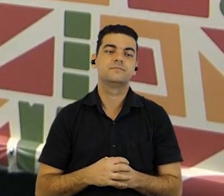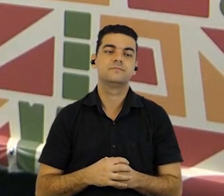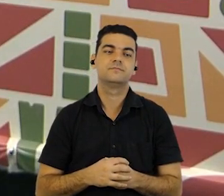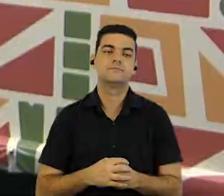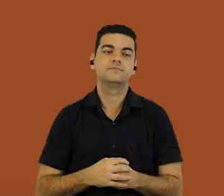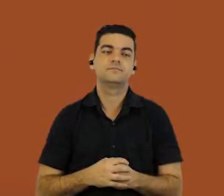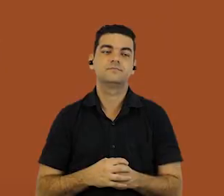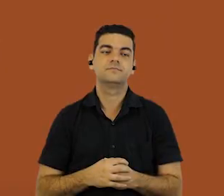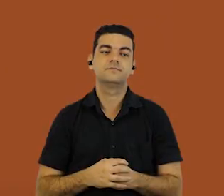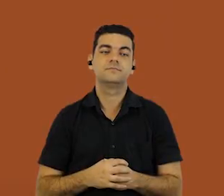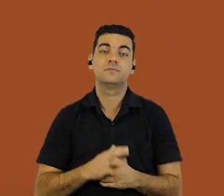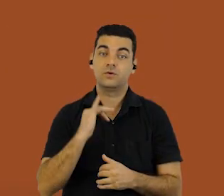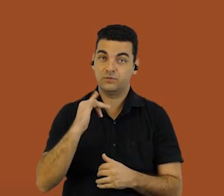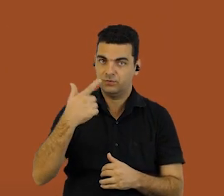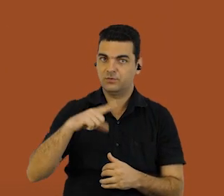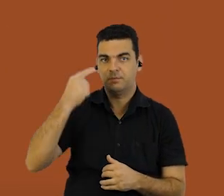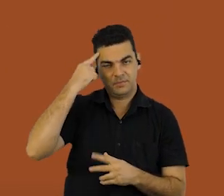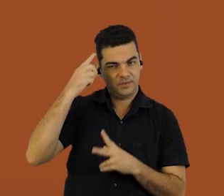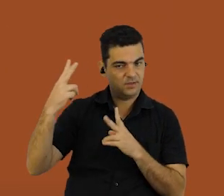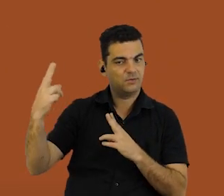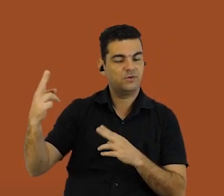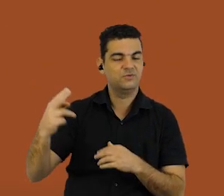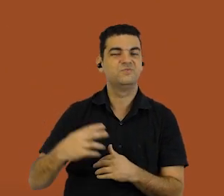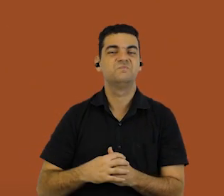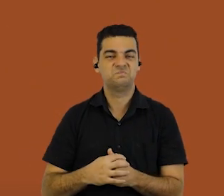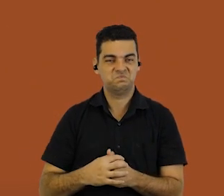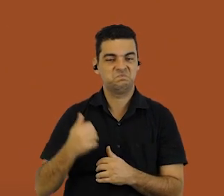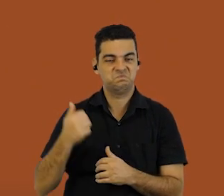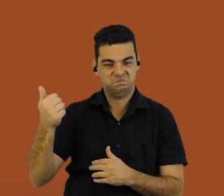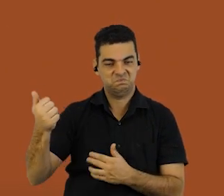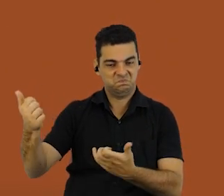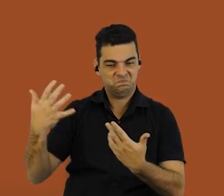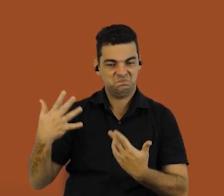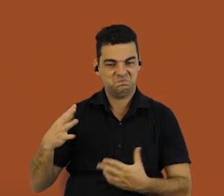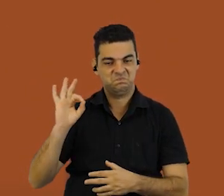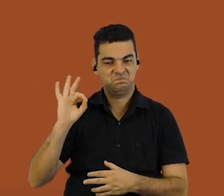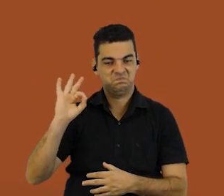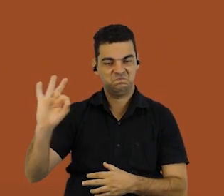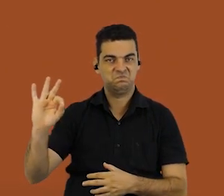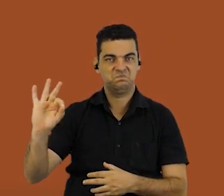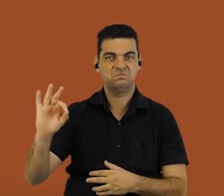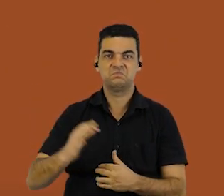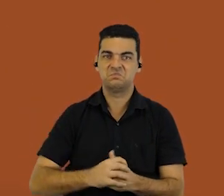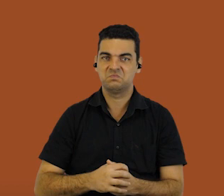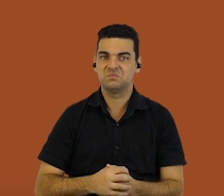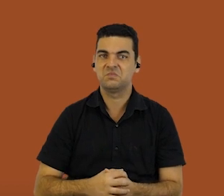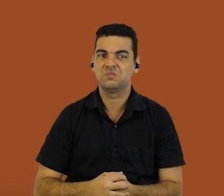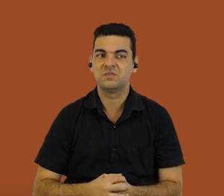considerações finais. Eu quero reiterar que eu concordo com a Simone acerca